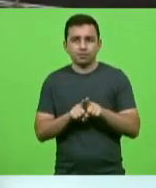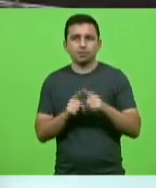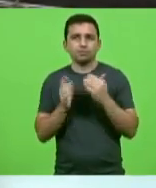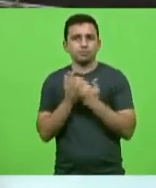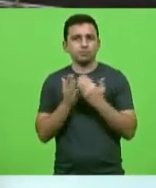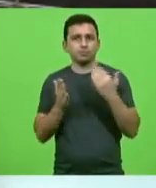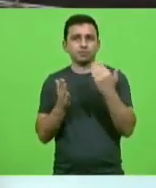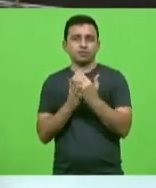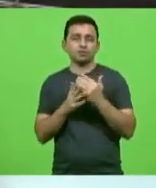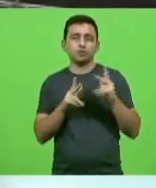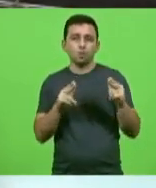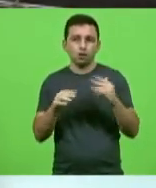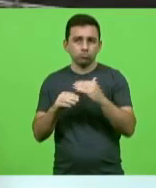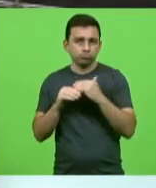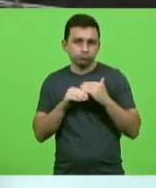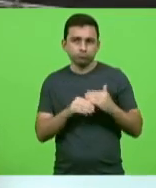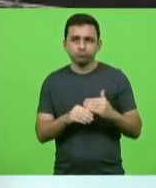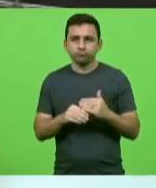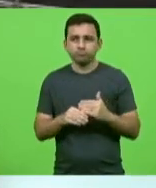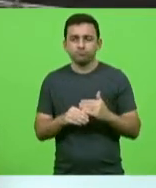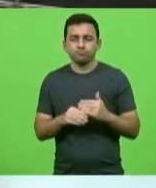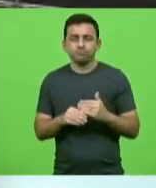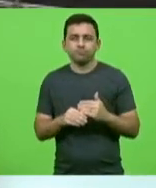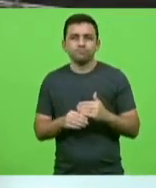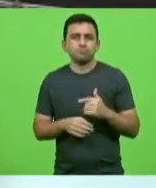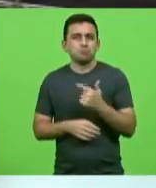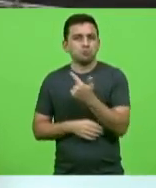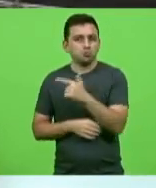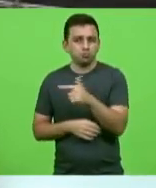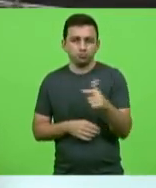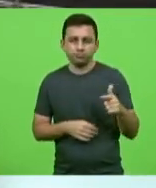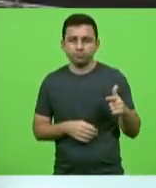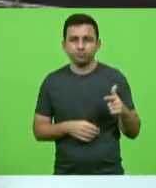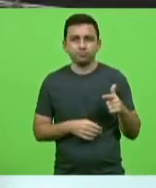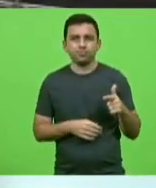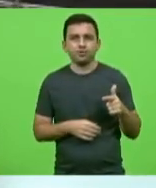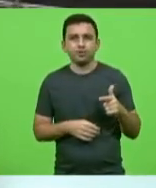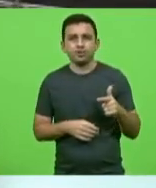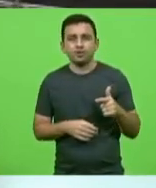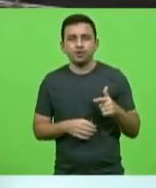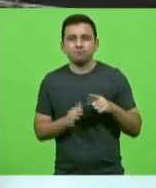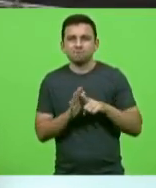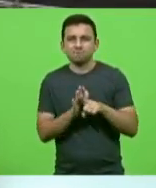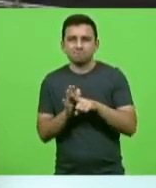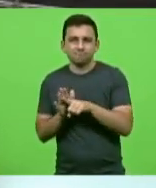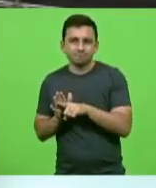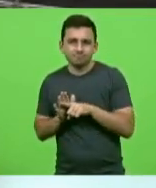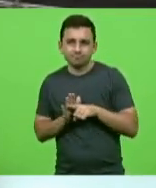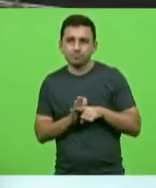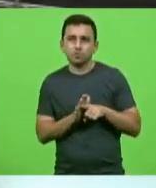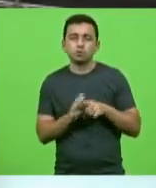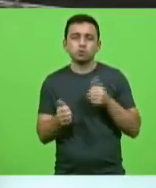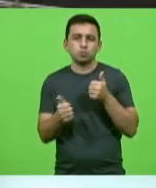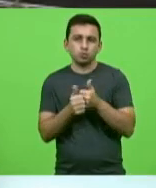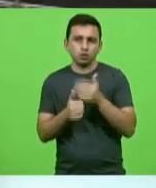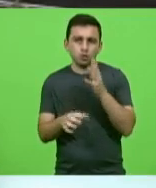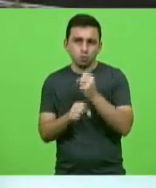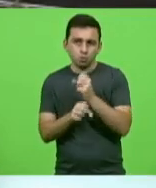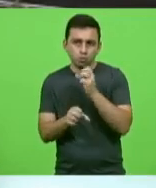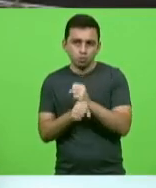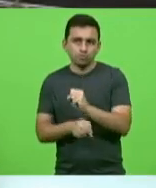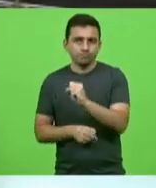legais de igual forma não restou evidenciado após a expressão promovida pelo Tribunal de Contas